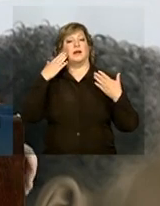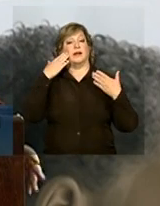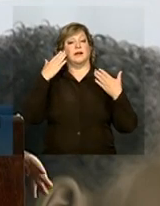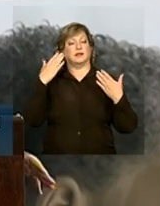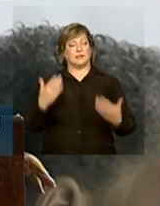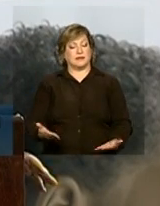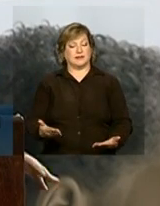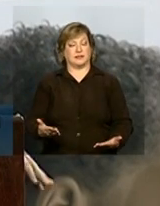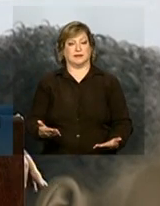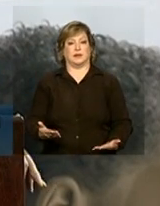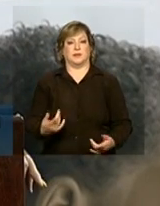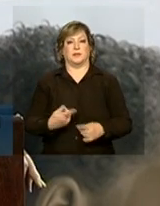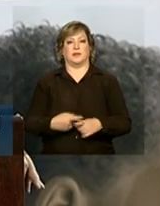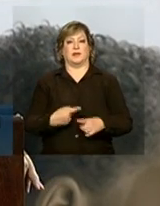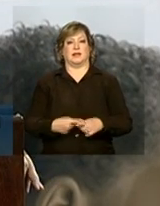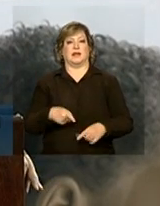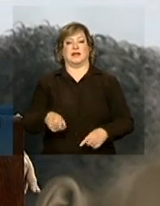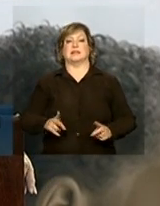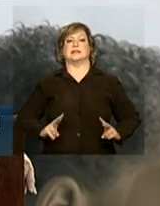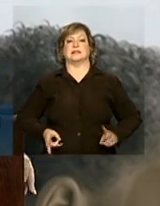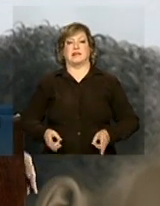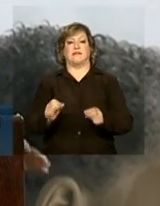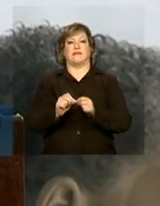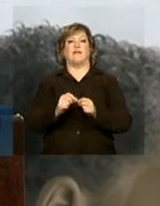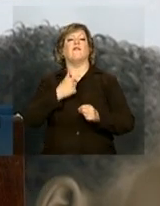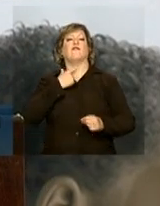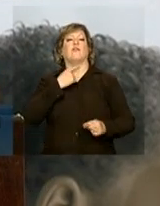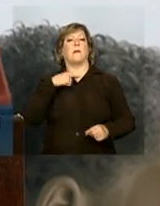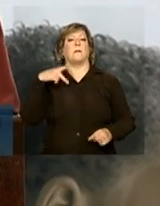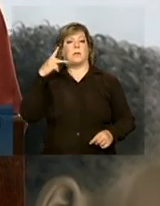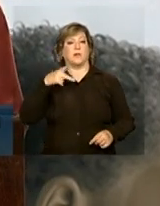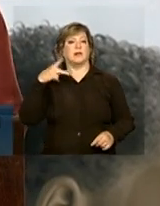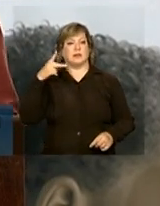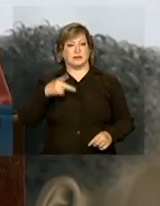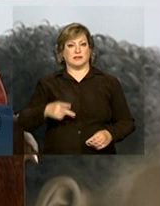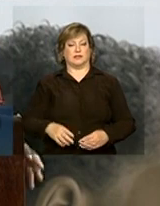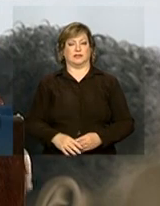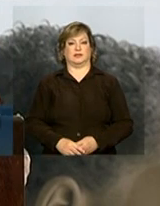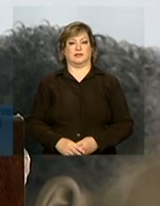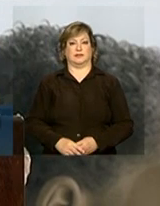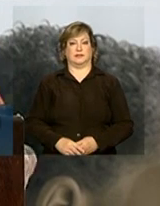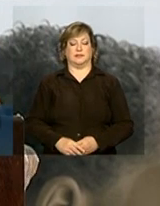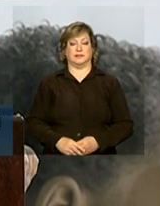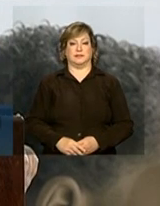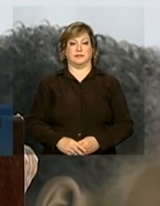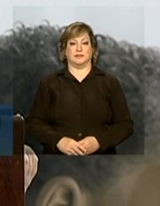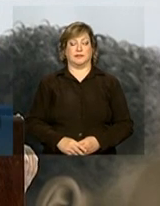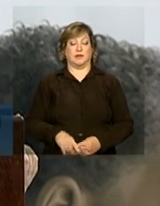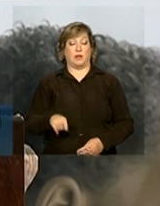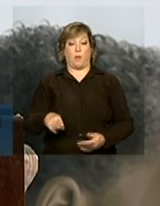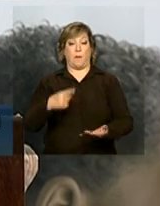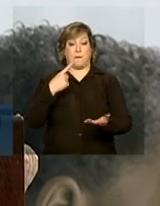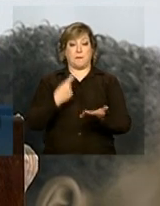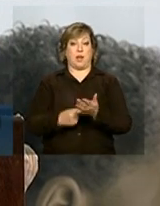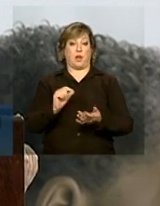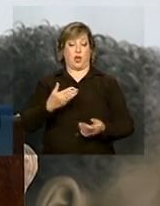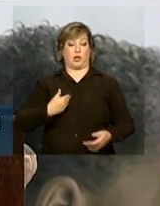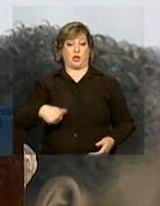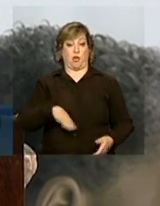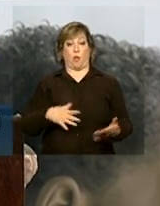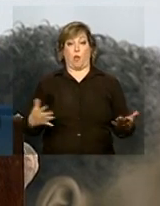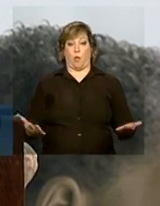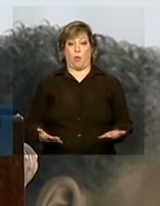agradeço, porque ela sempre é feita com vontade política. Bom, o pacto